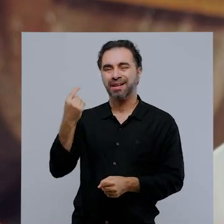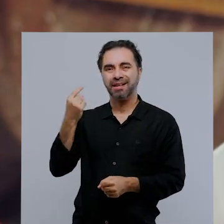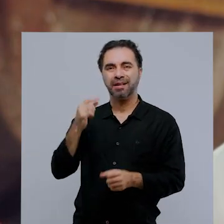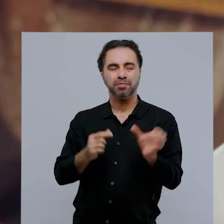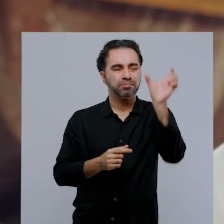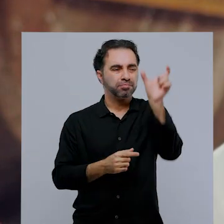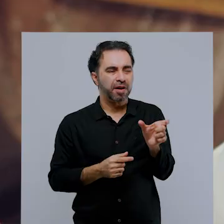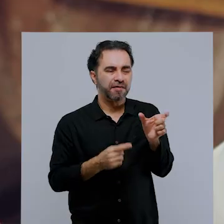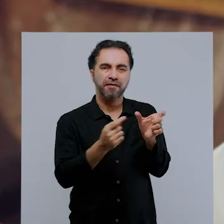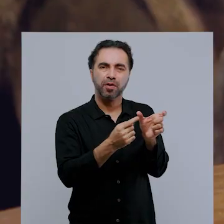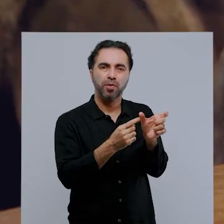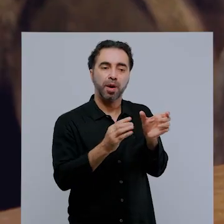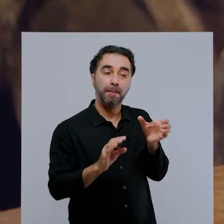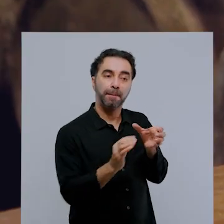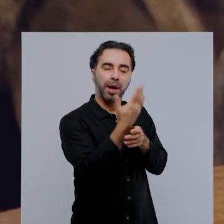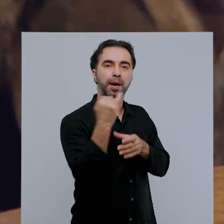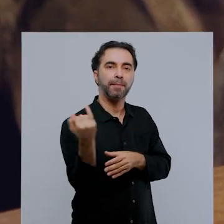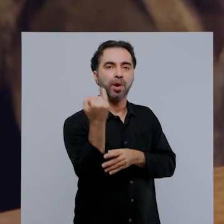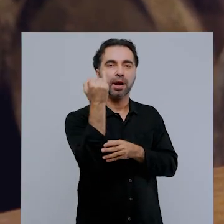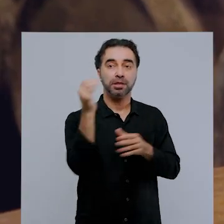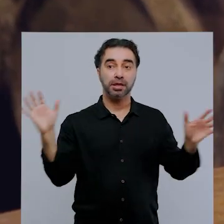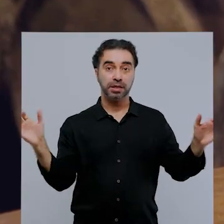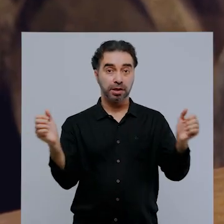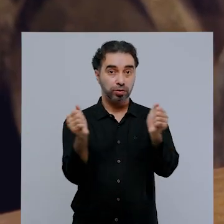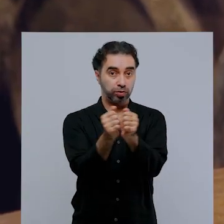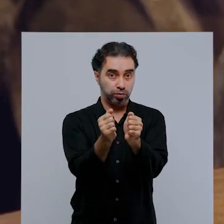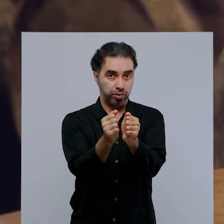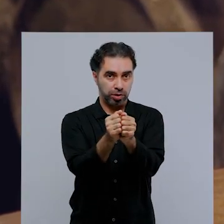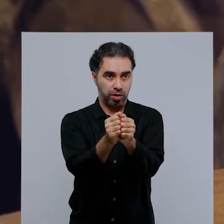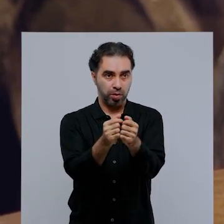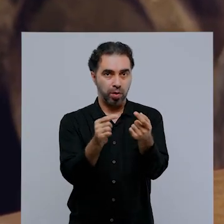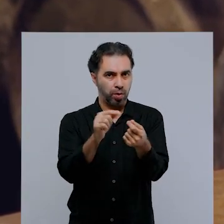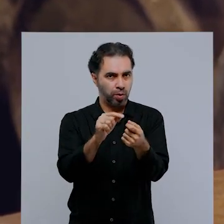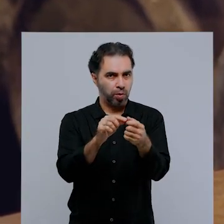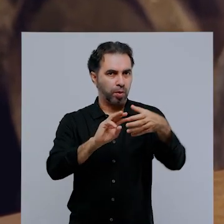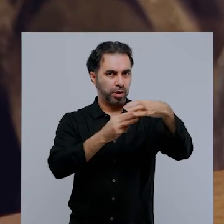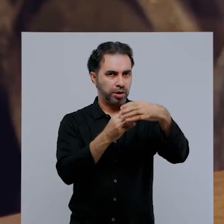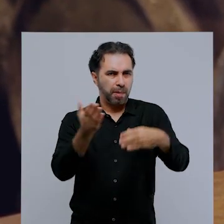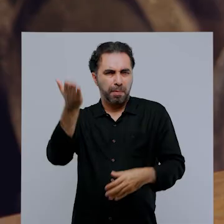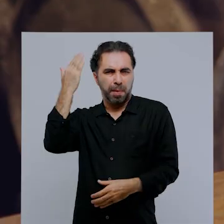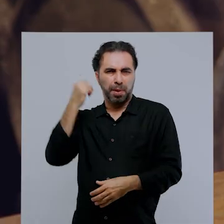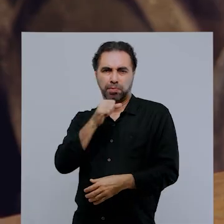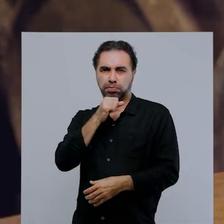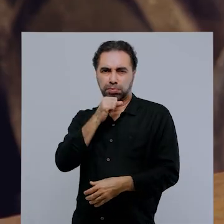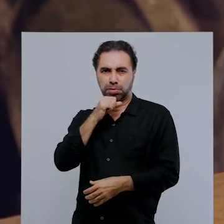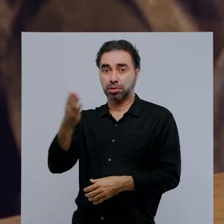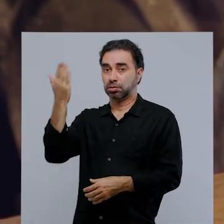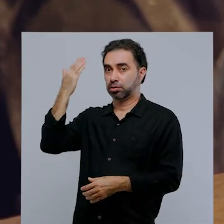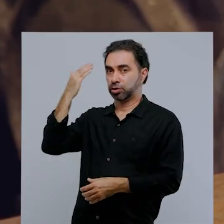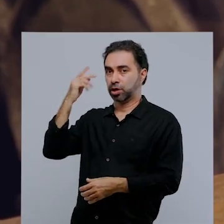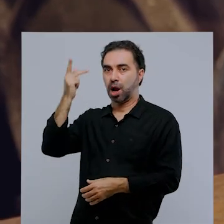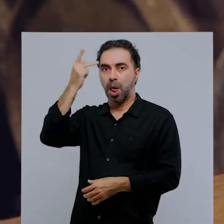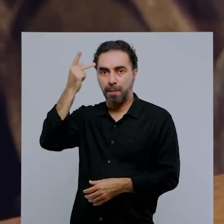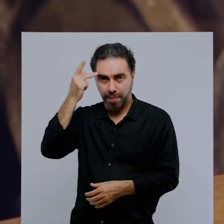da região da Alta Mogiana, né. Essa junção do engenho mais antigo, né, da estrutura sucrocoleira mais antiga do